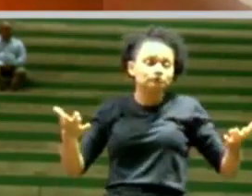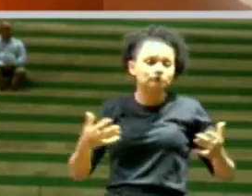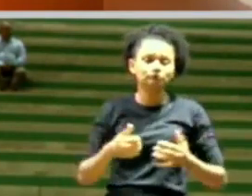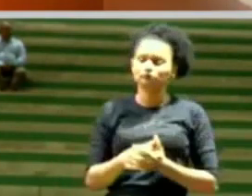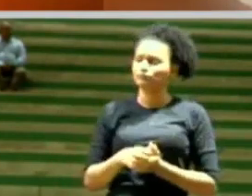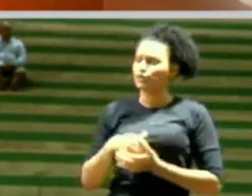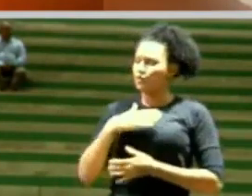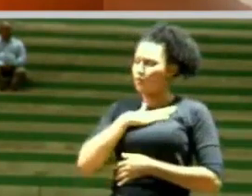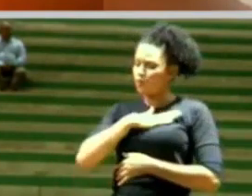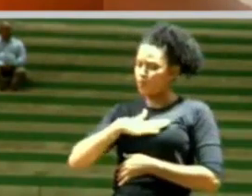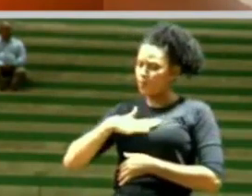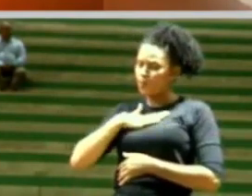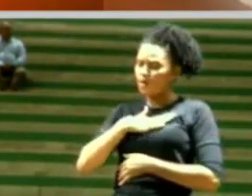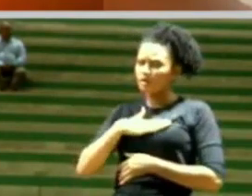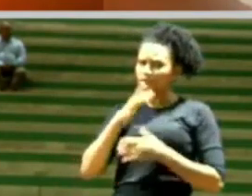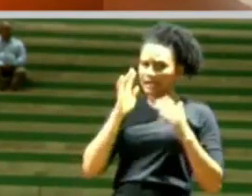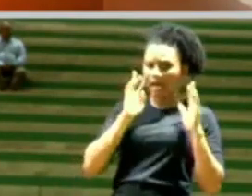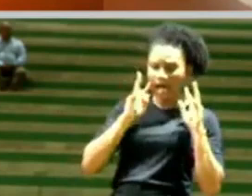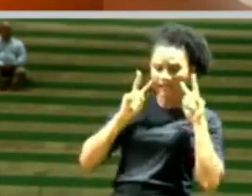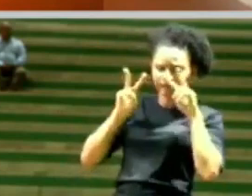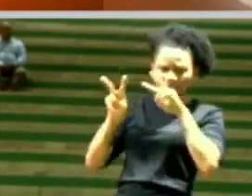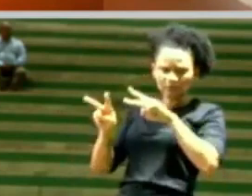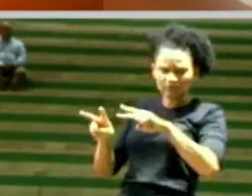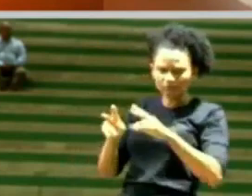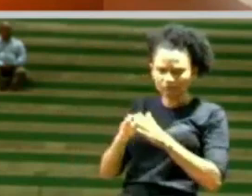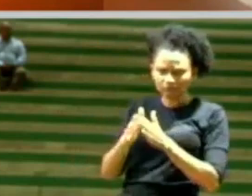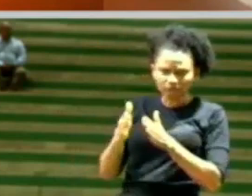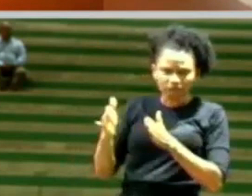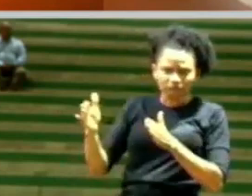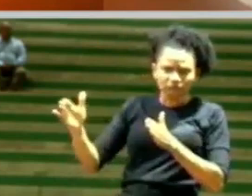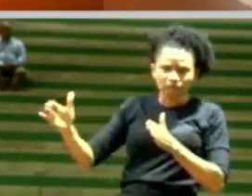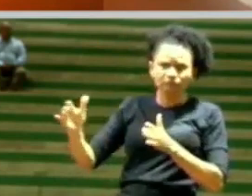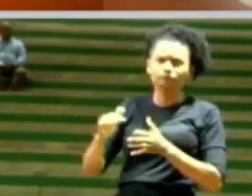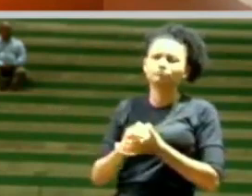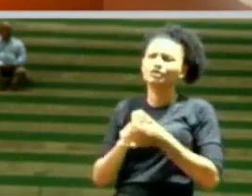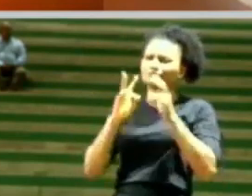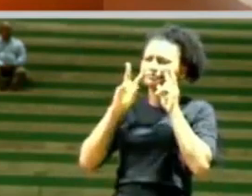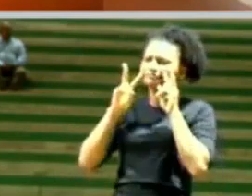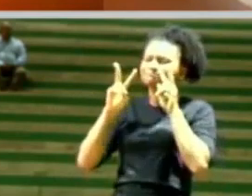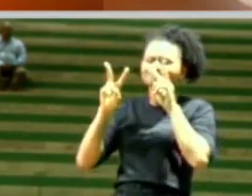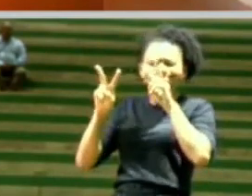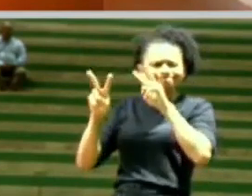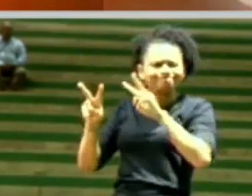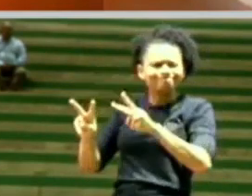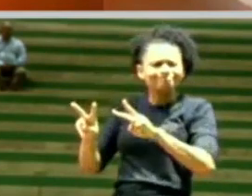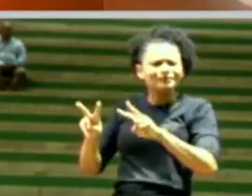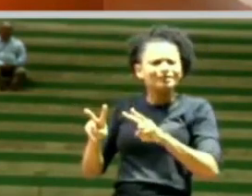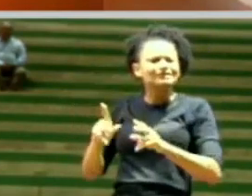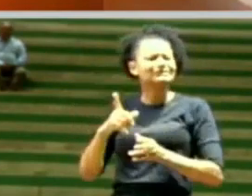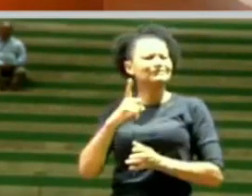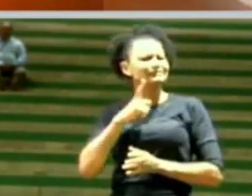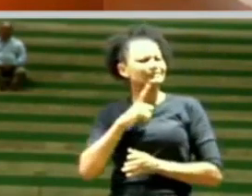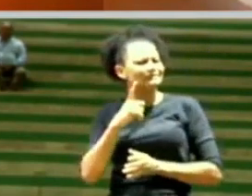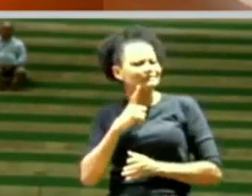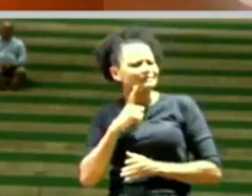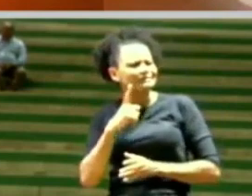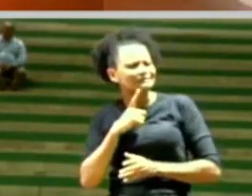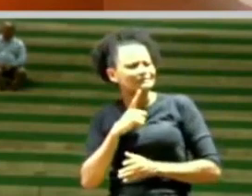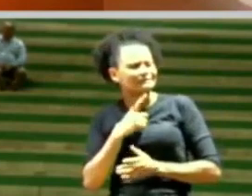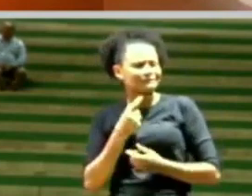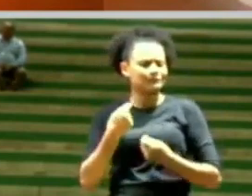Eu gostaria que você atentasse para isso, para vermos se nós estamos vivendo